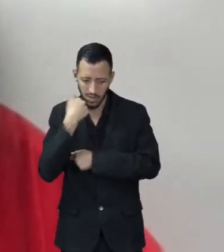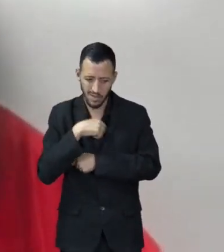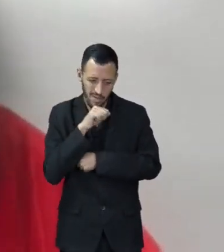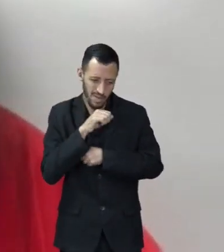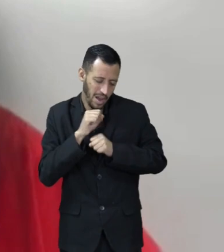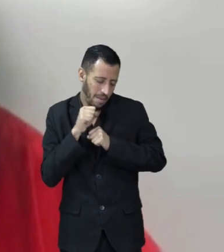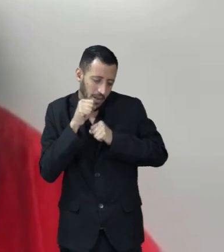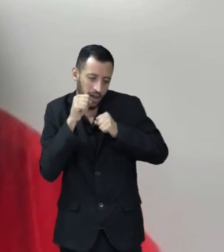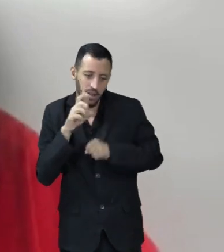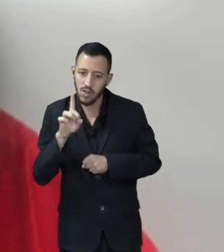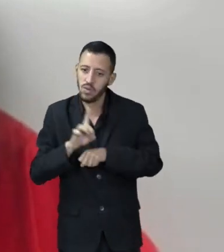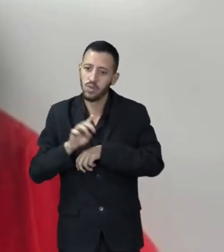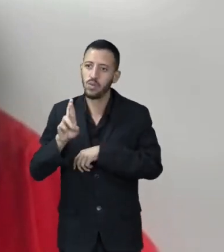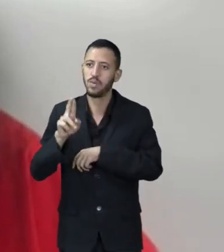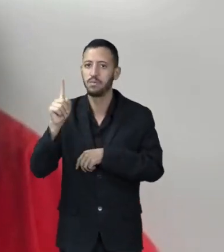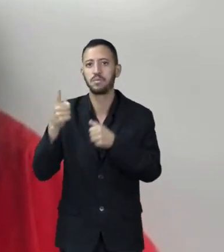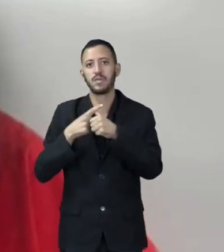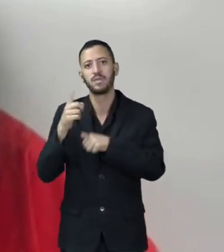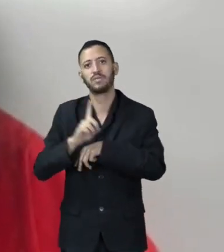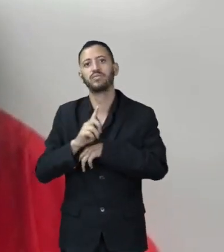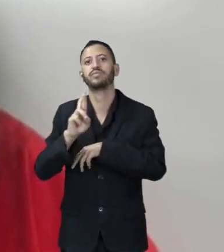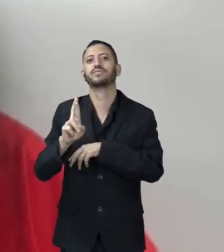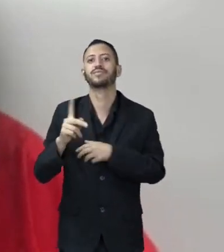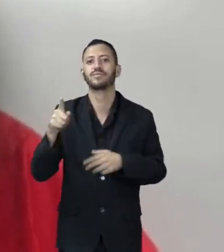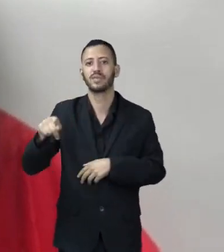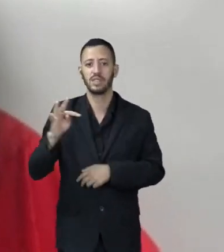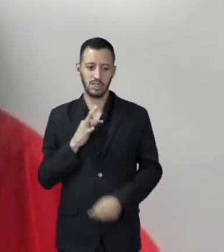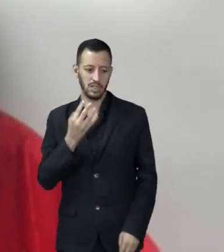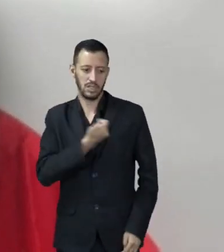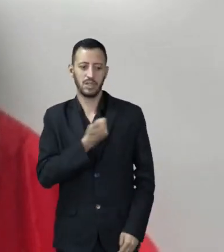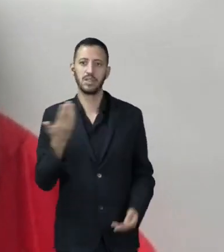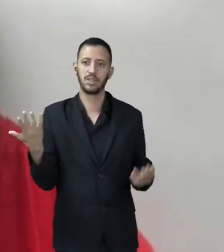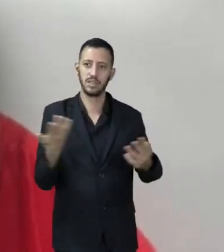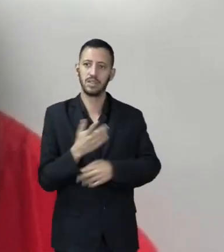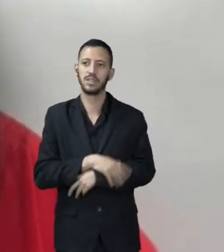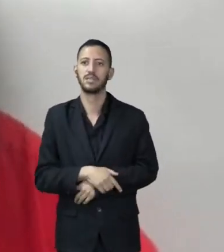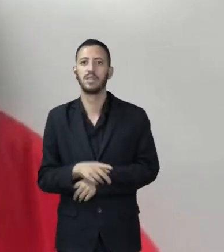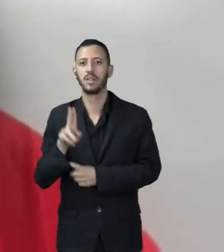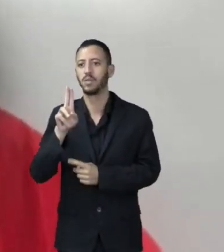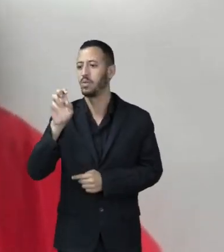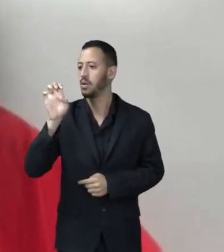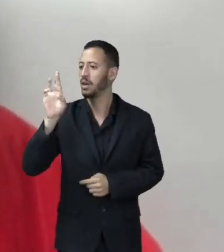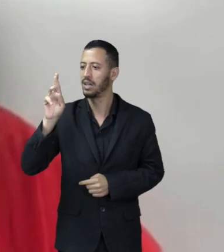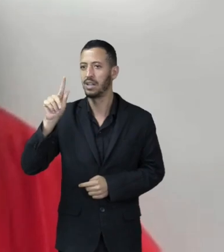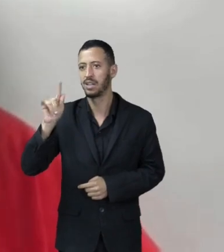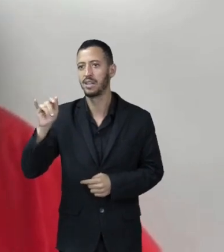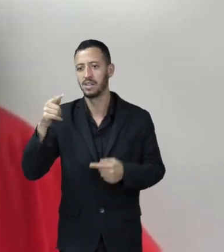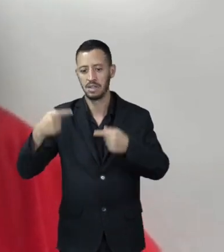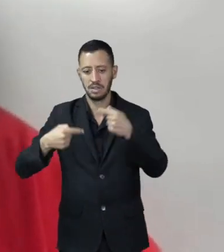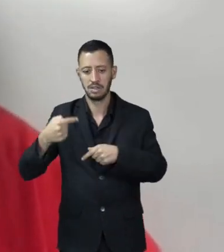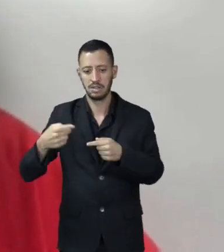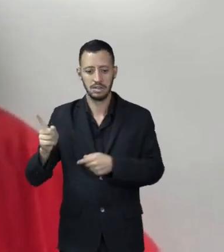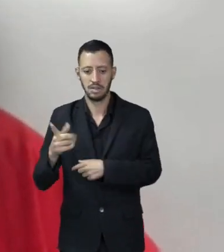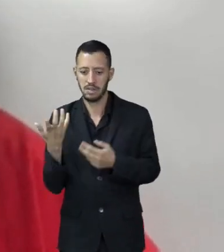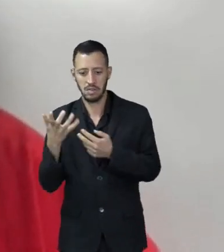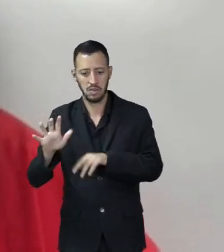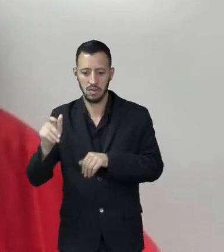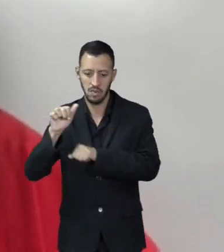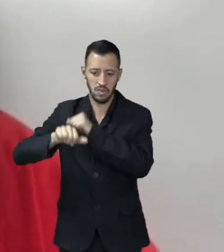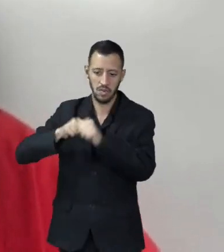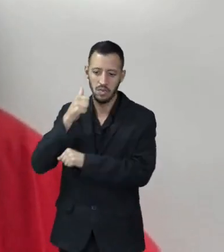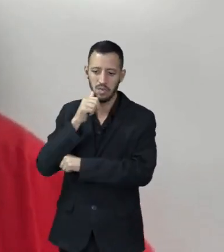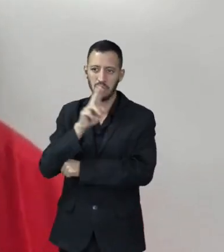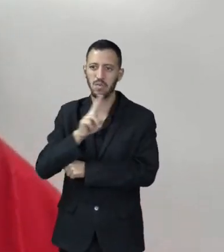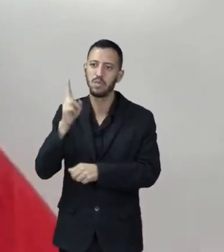Simpson, doutora Keila Simpson, a primeira doutora honoris causa travesti desse Brasil pela UERJ, que ela, por uma posição política, não quer trocar o nome dela na justiça,